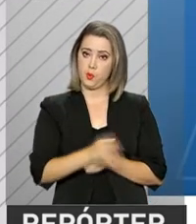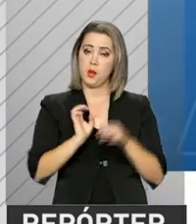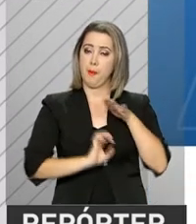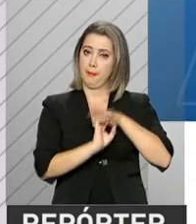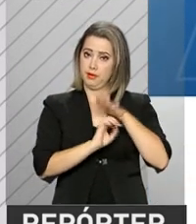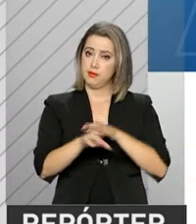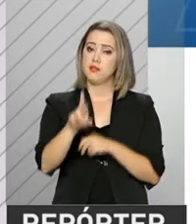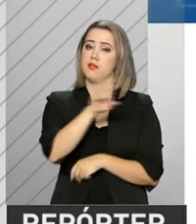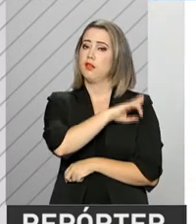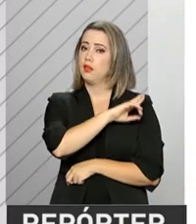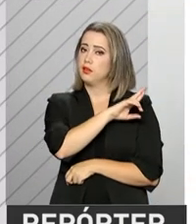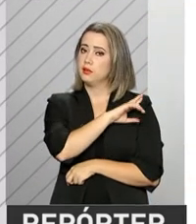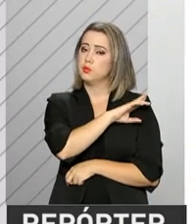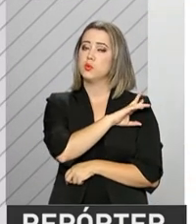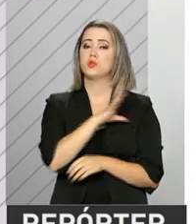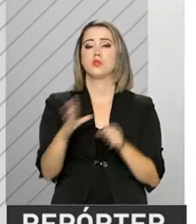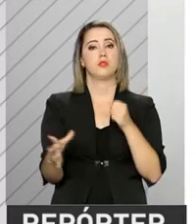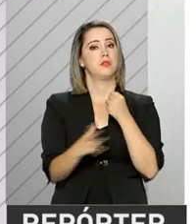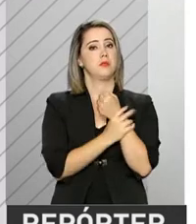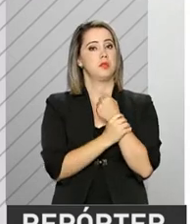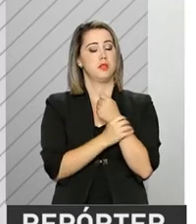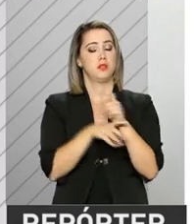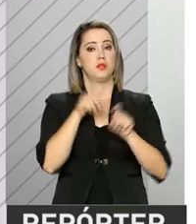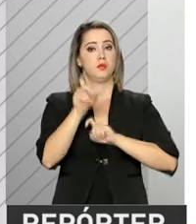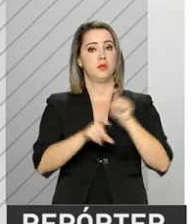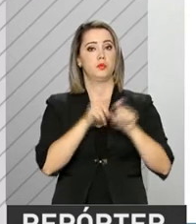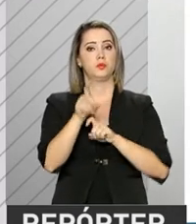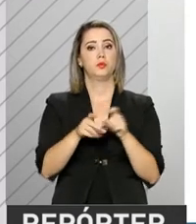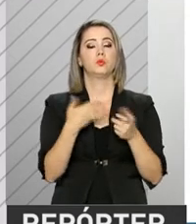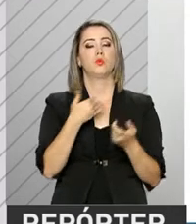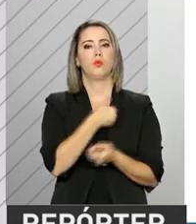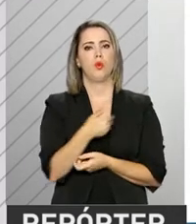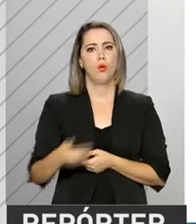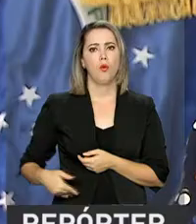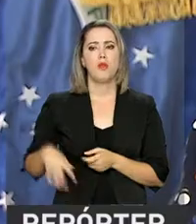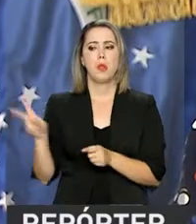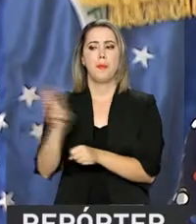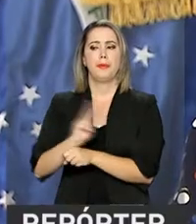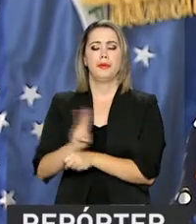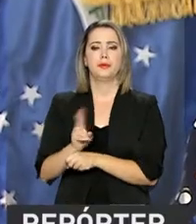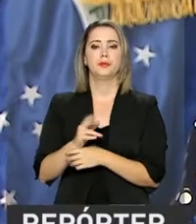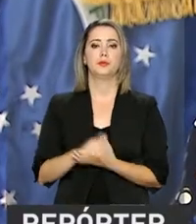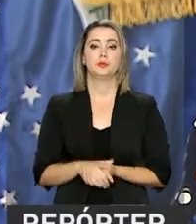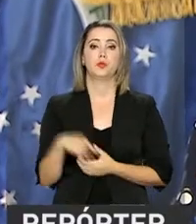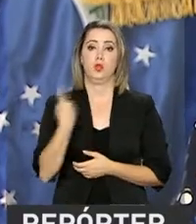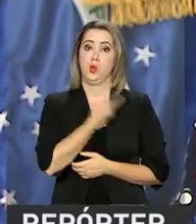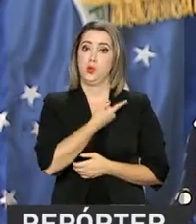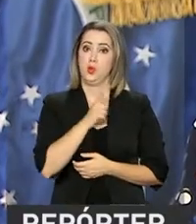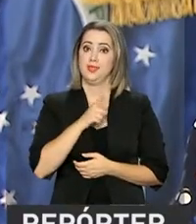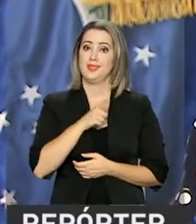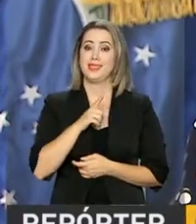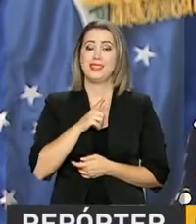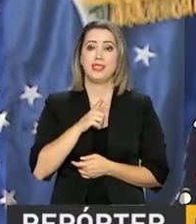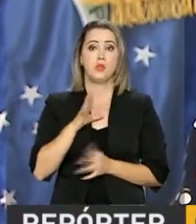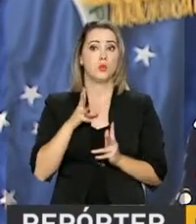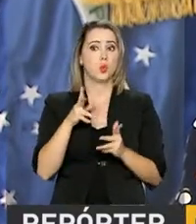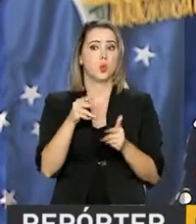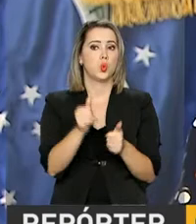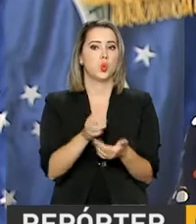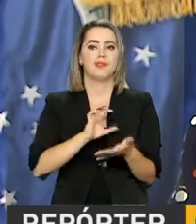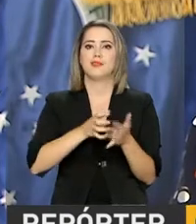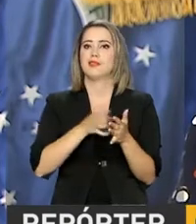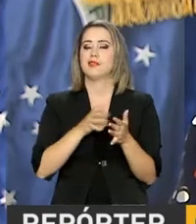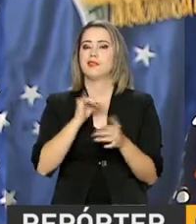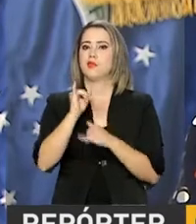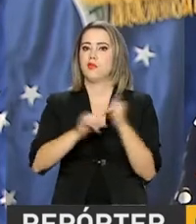da área de tecnologia da informação do governo está em constante vigilância nós lidamos com dados de todos os cidadãos brasileiros então